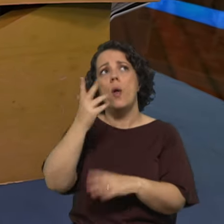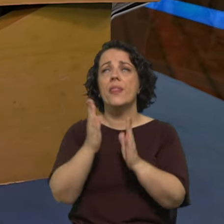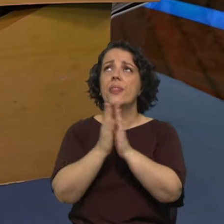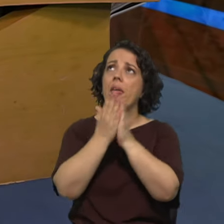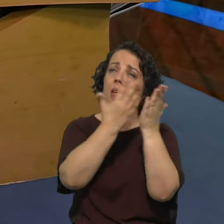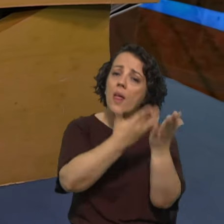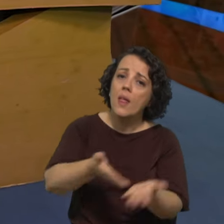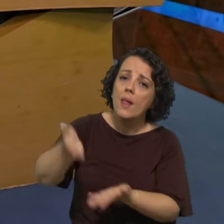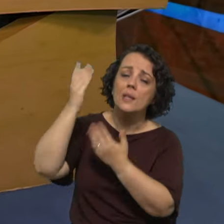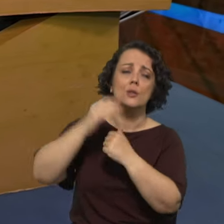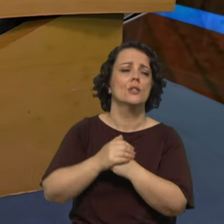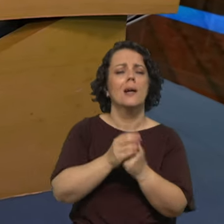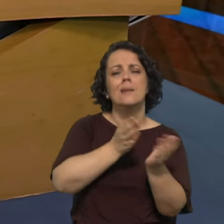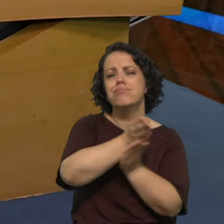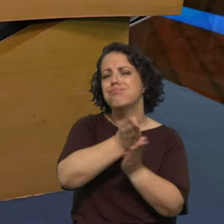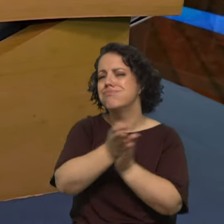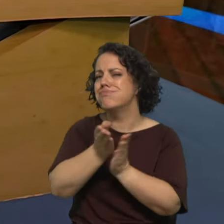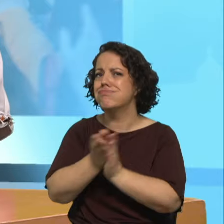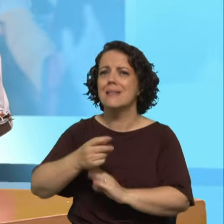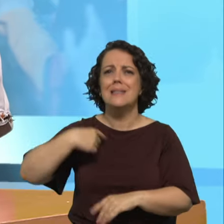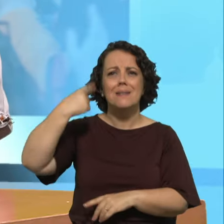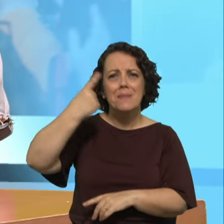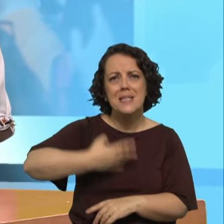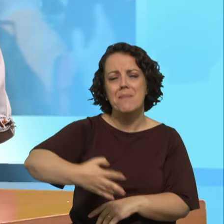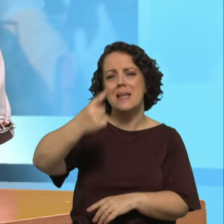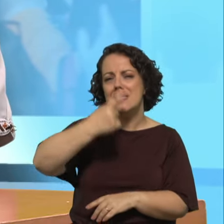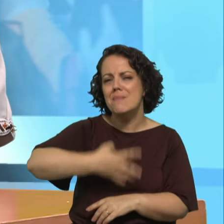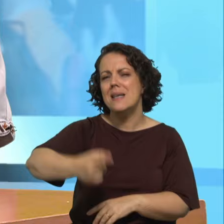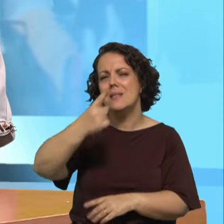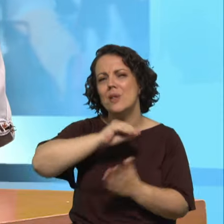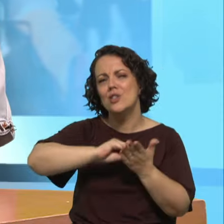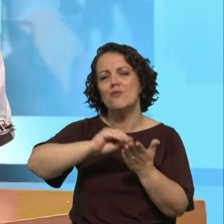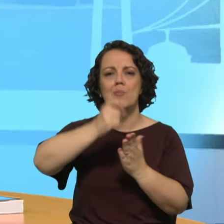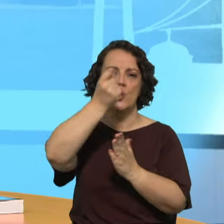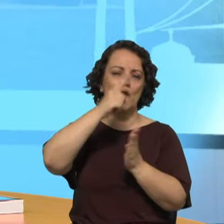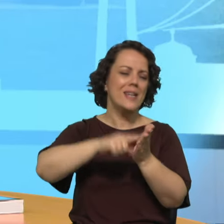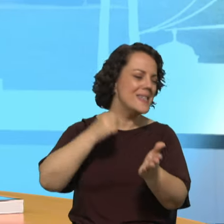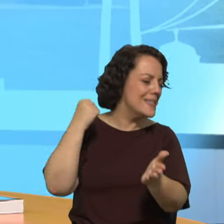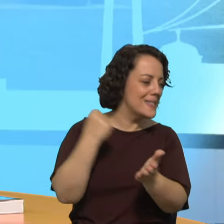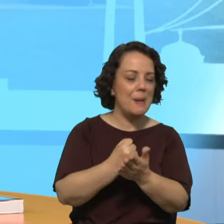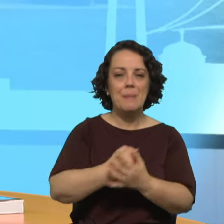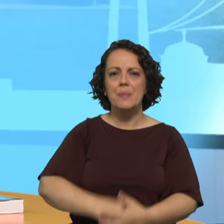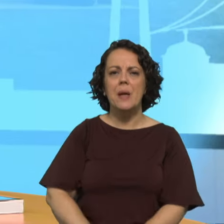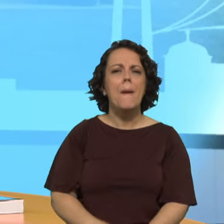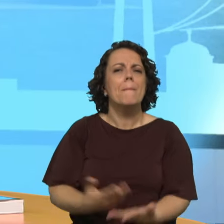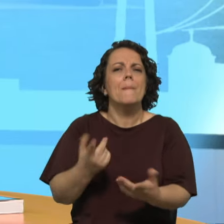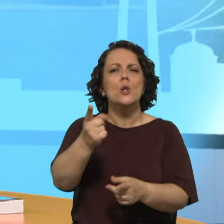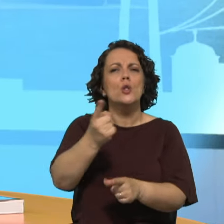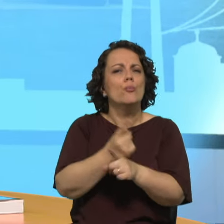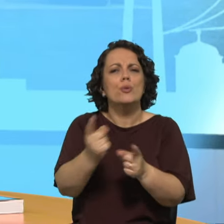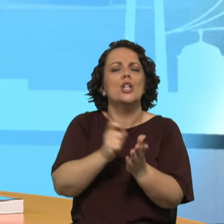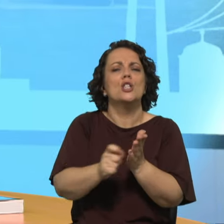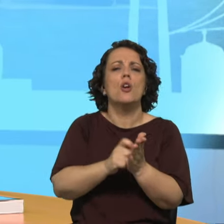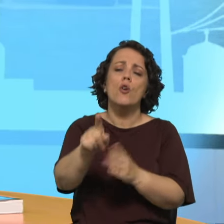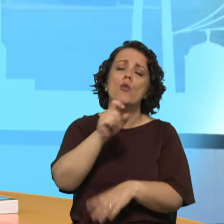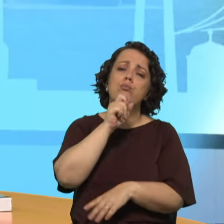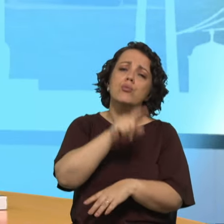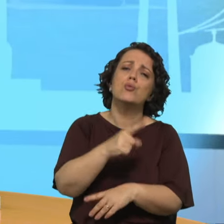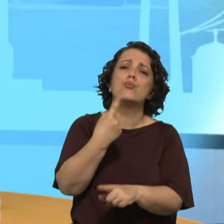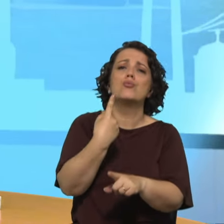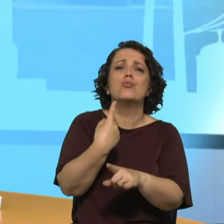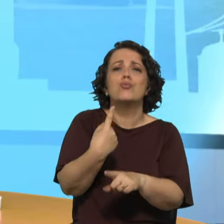boas razões para semana após semana escrever uma crónica e porquê escrever porque estes encontros podiam ficar pelos encontros estes